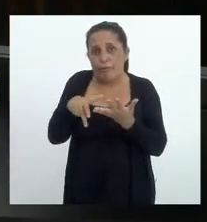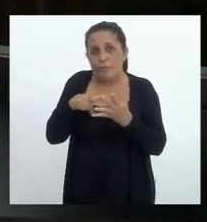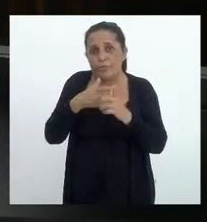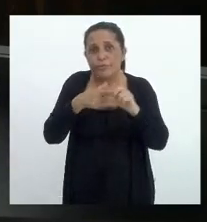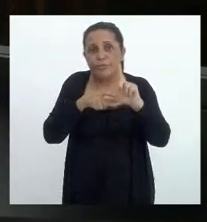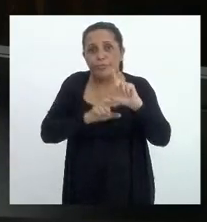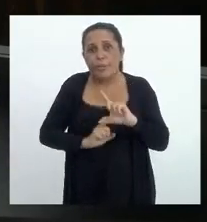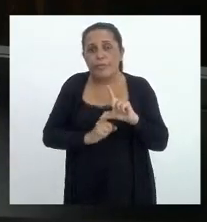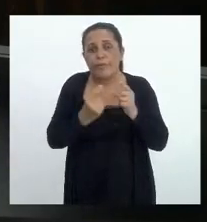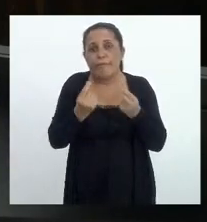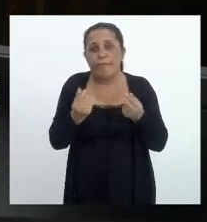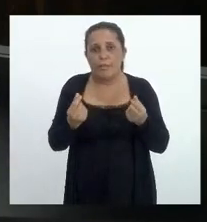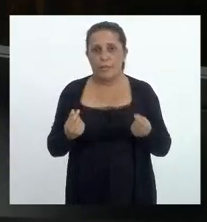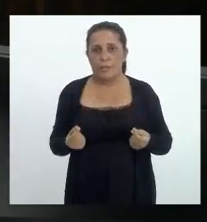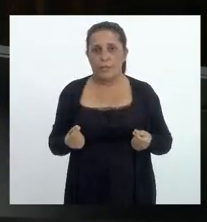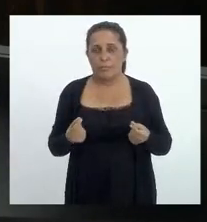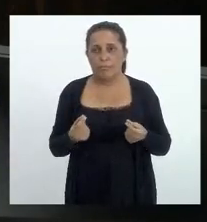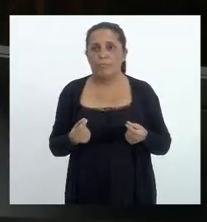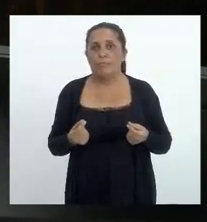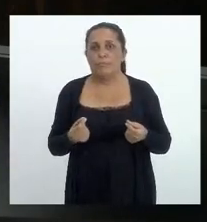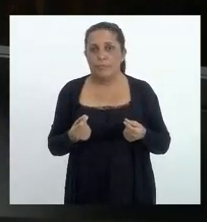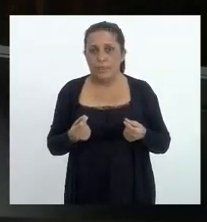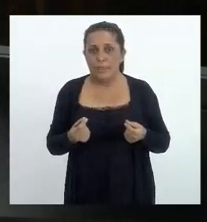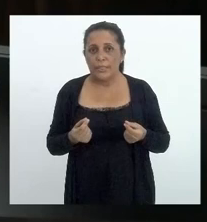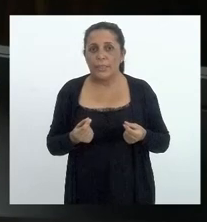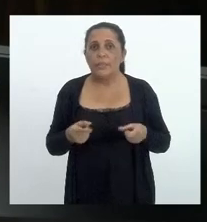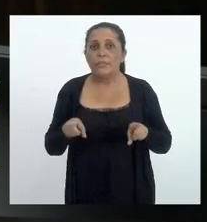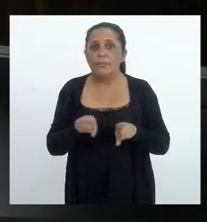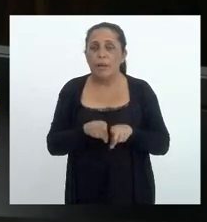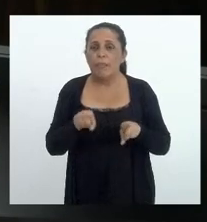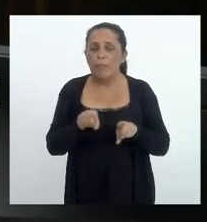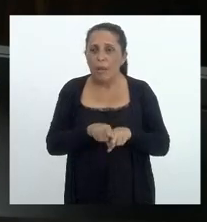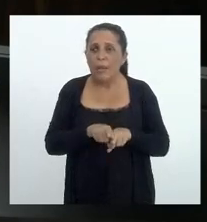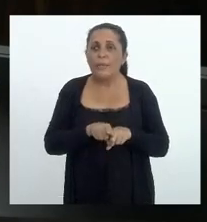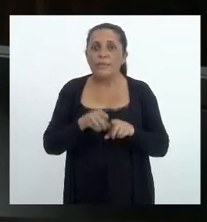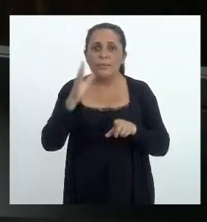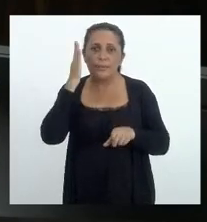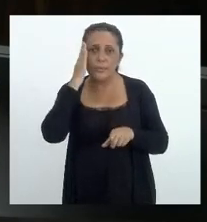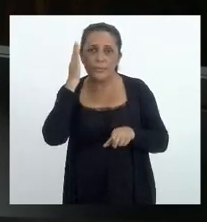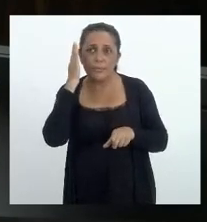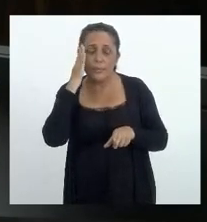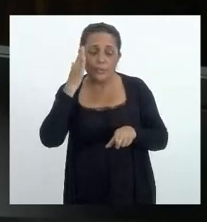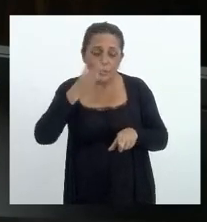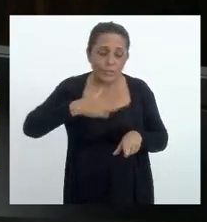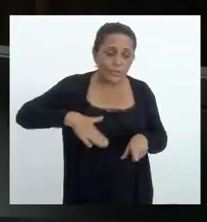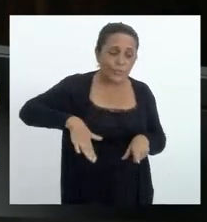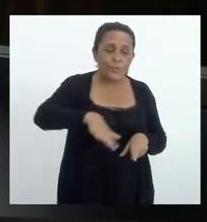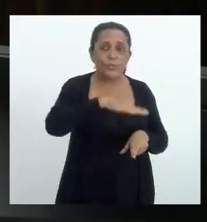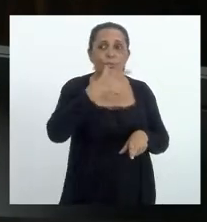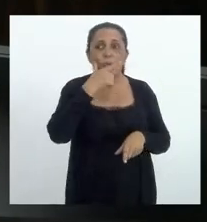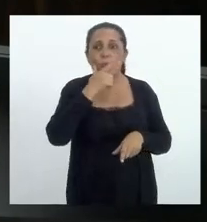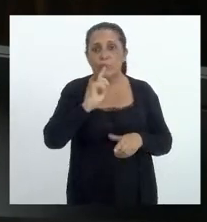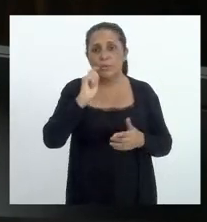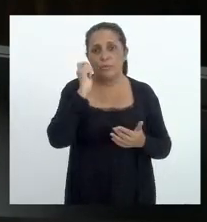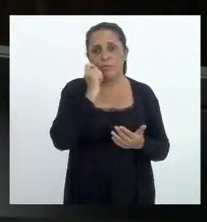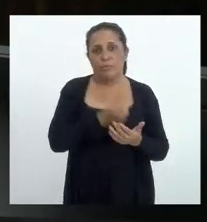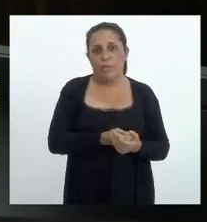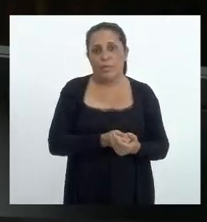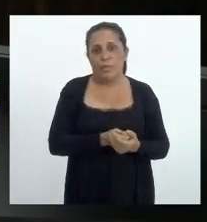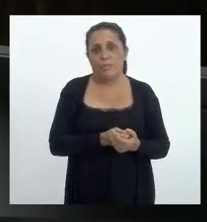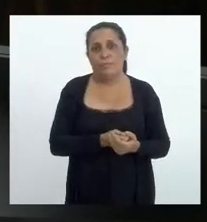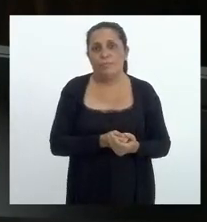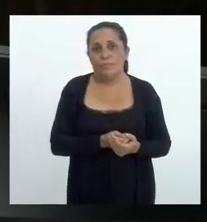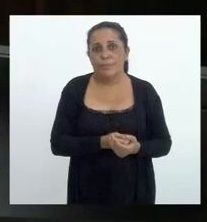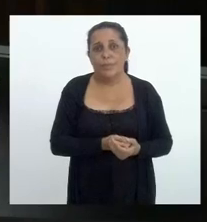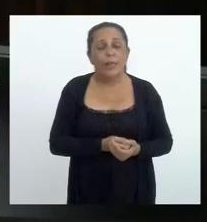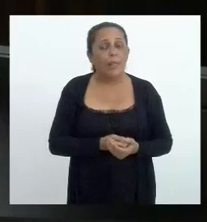despesas financeiras, as quais estão externalizadas exatamente para que a gente consiga fazer o pagamento. Então, não